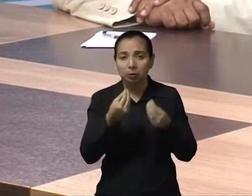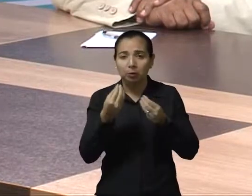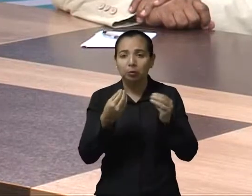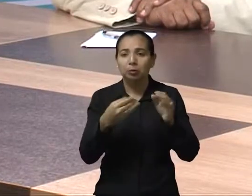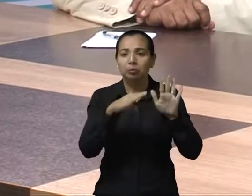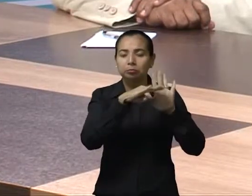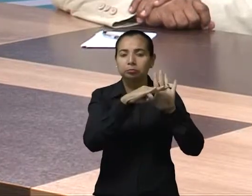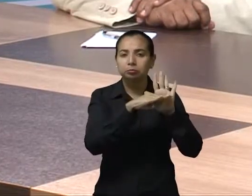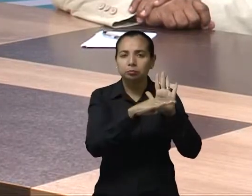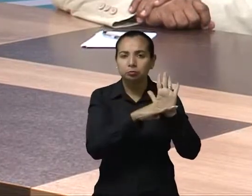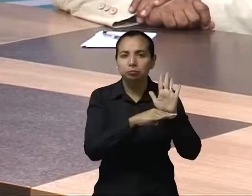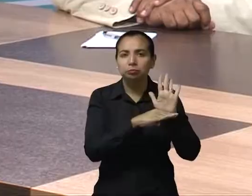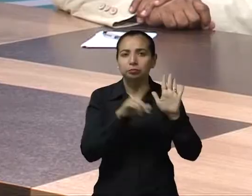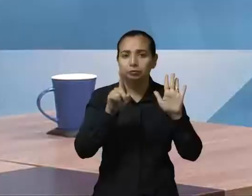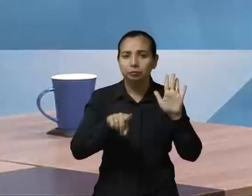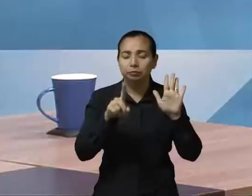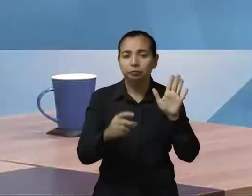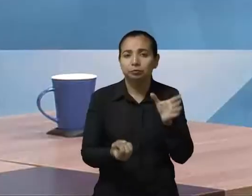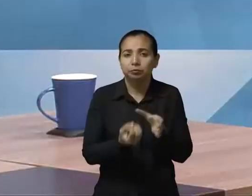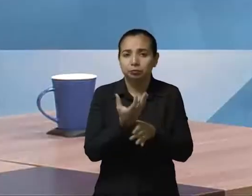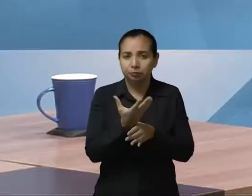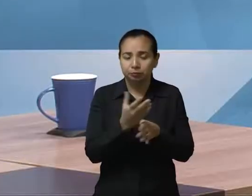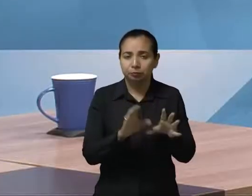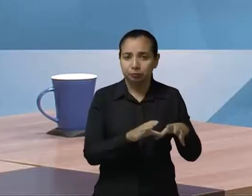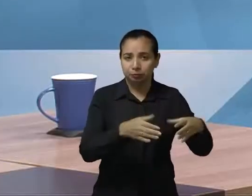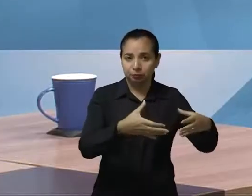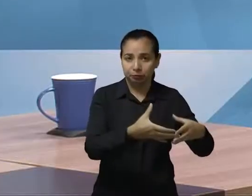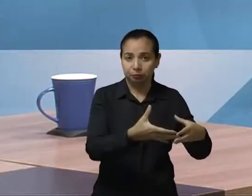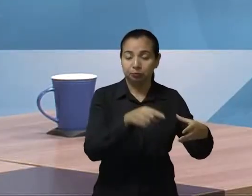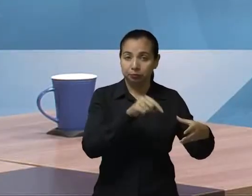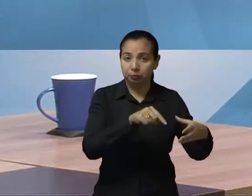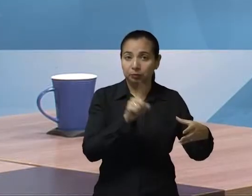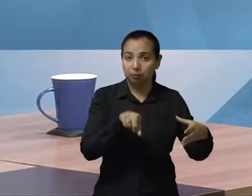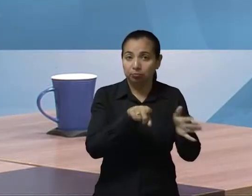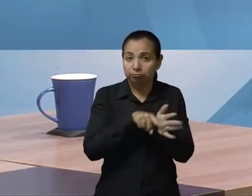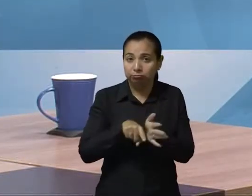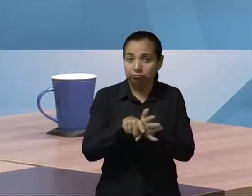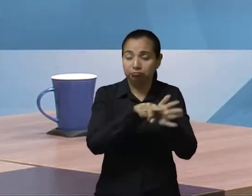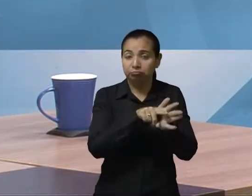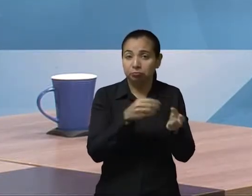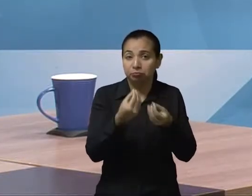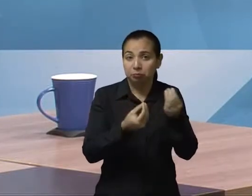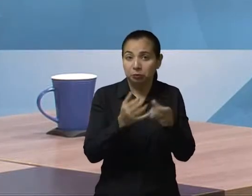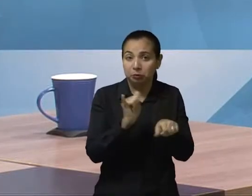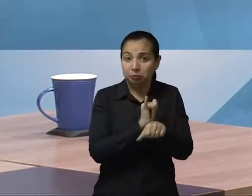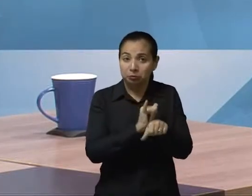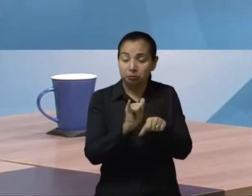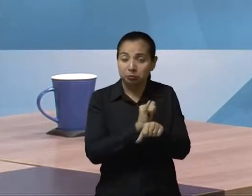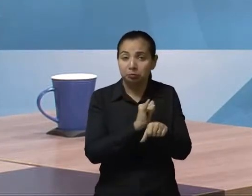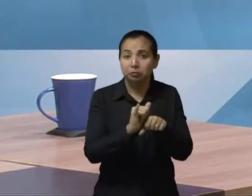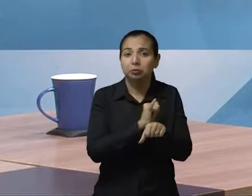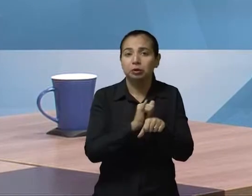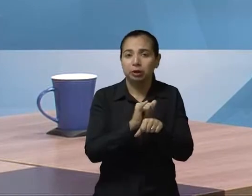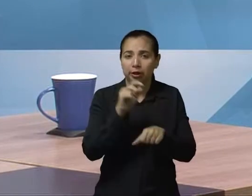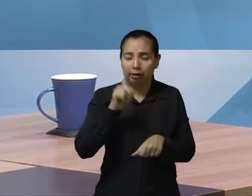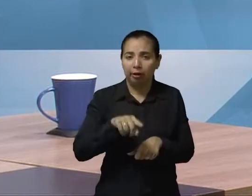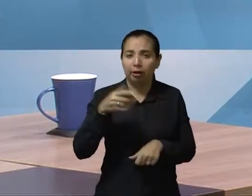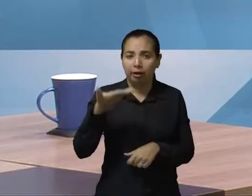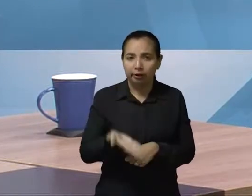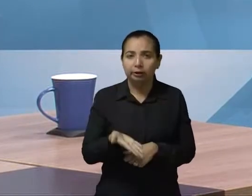porque acho importante, a criação desse Centro Integrado de Inteligência, cuja sede será aqui em Fortaleza, no estado do